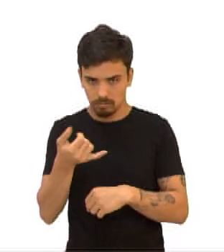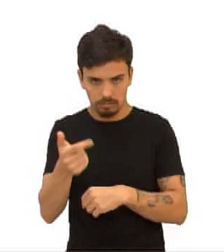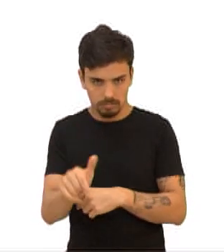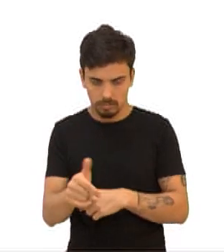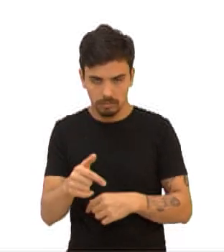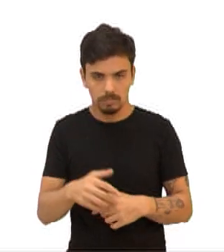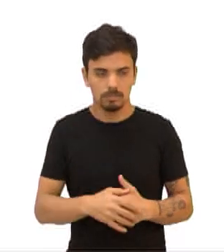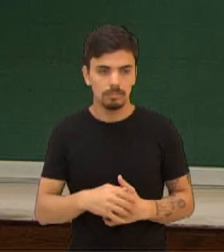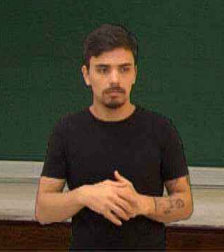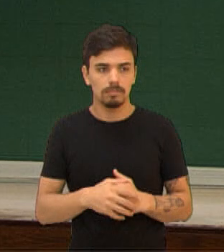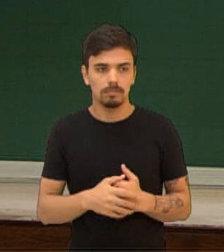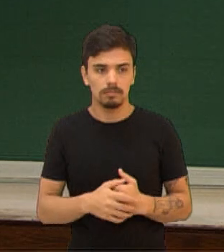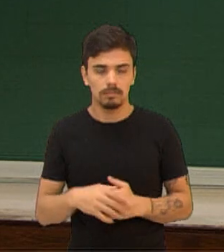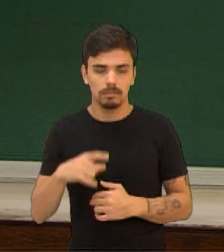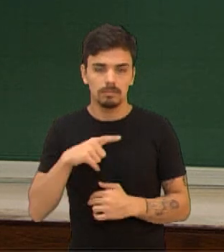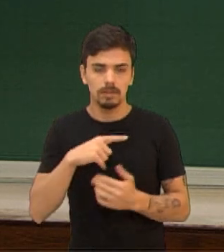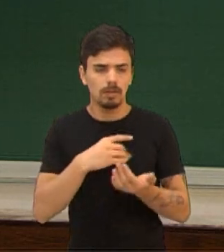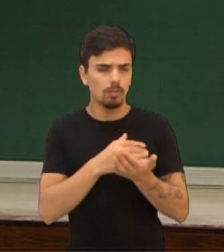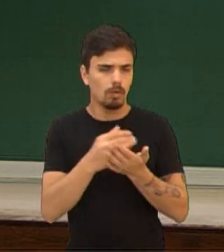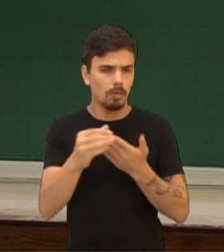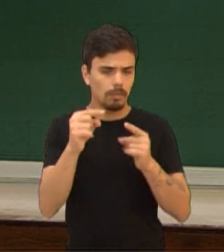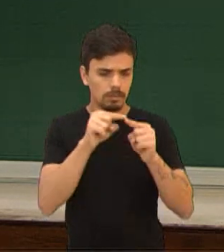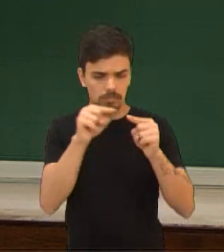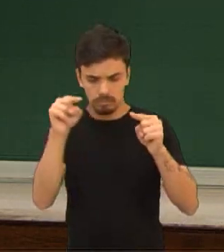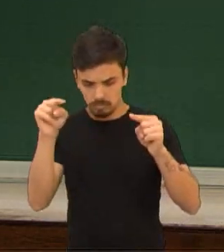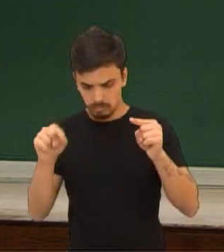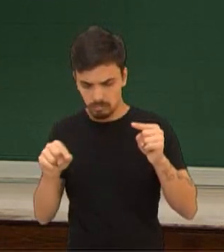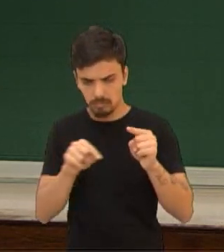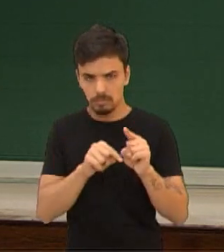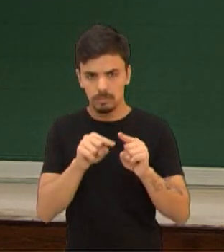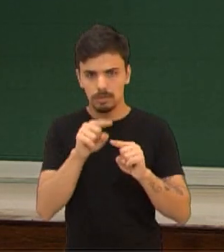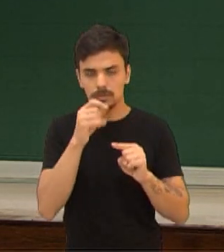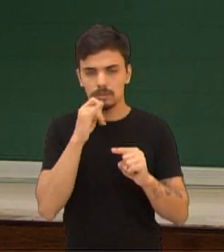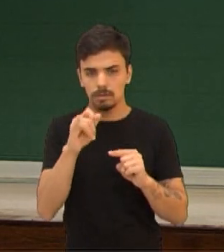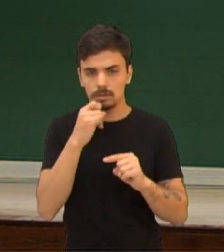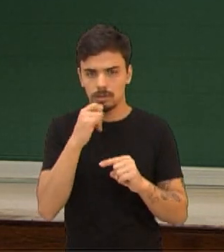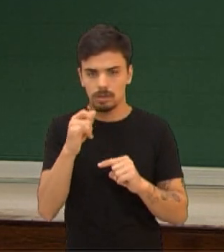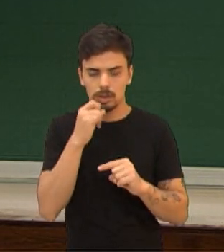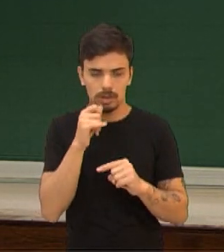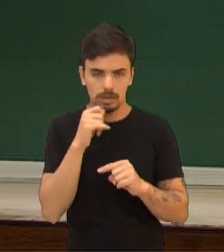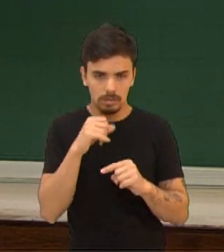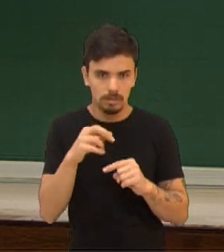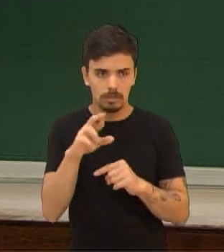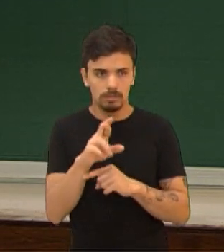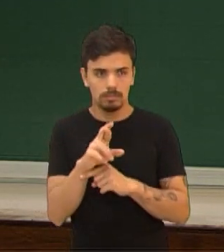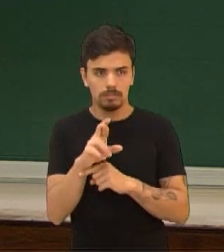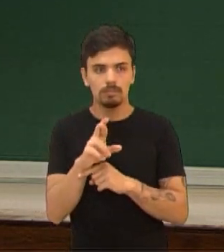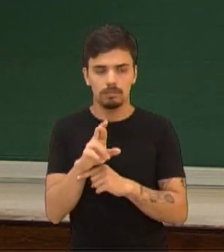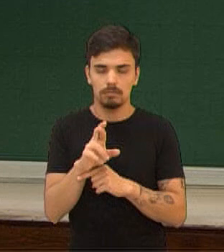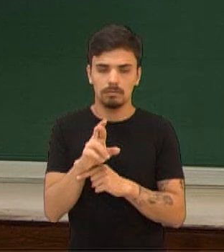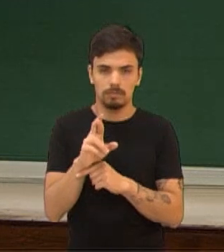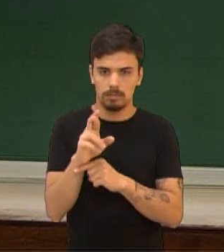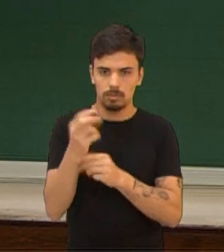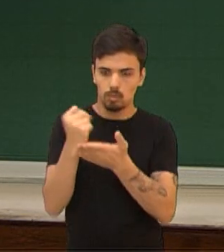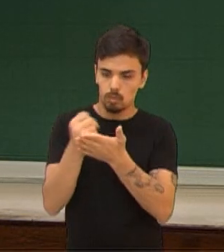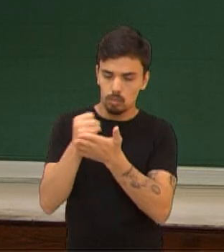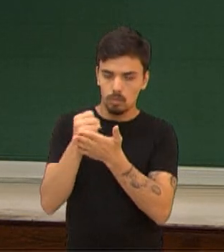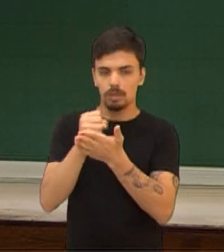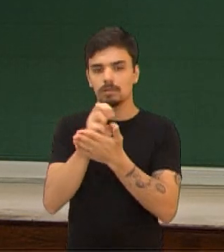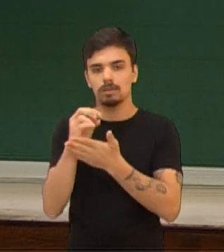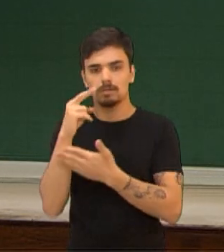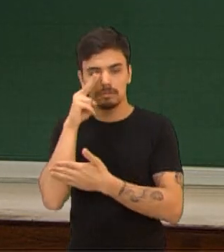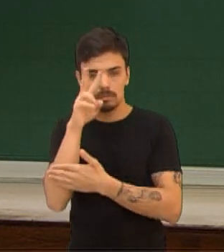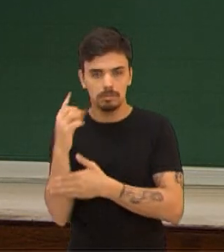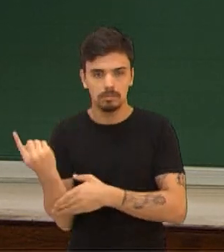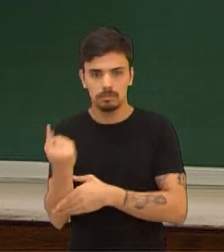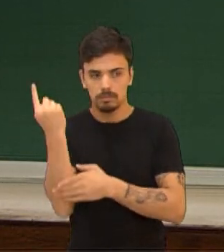vai começar a receber uma corrente que passa pelo resistor R1. O R1, então, controla essa corrente. Tá? Quanto mais alta a resistência